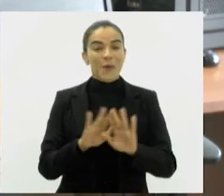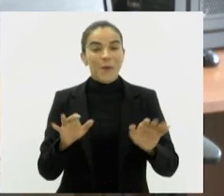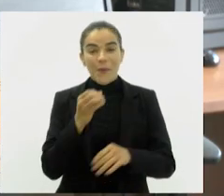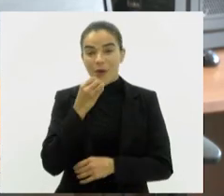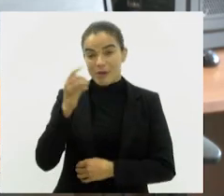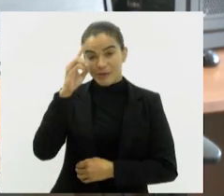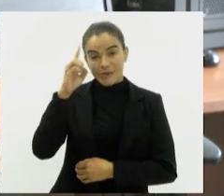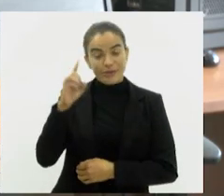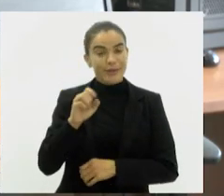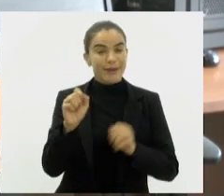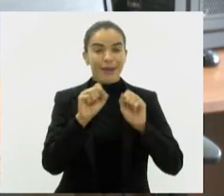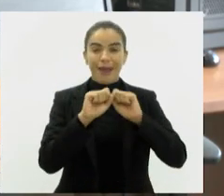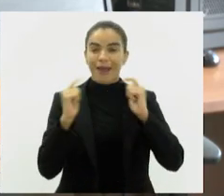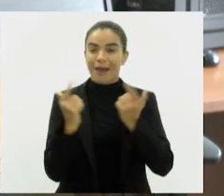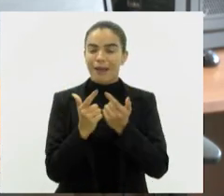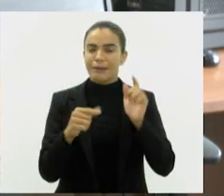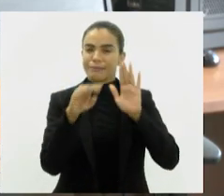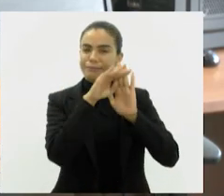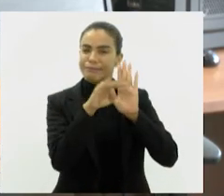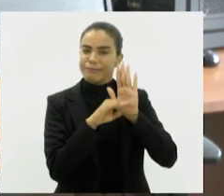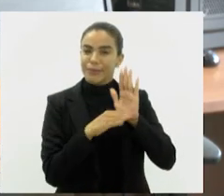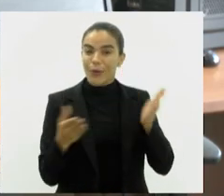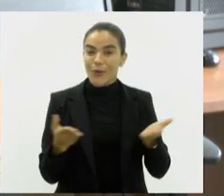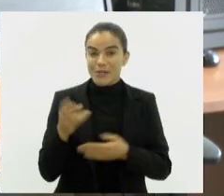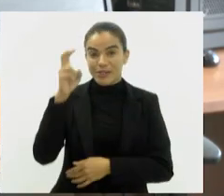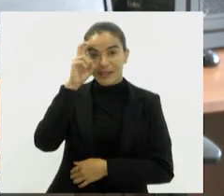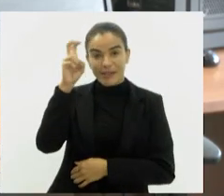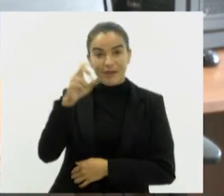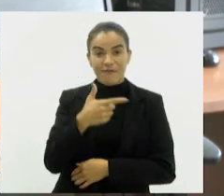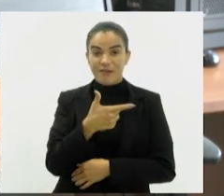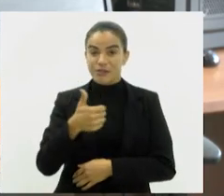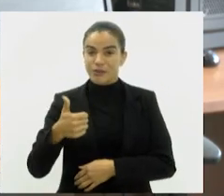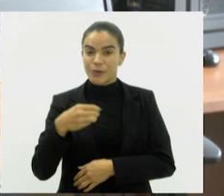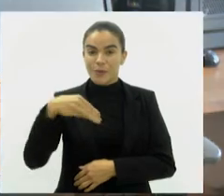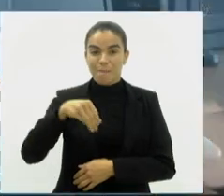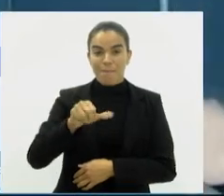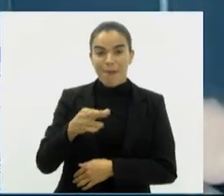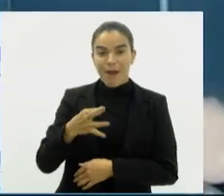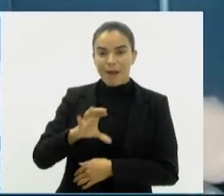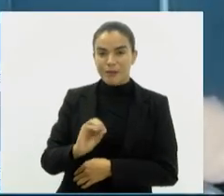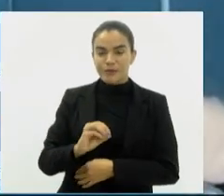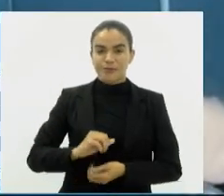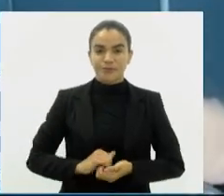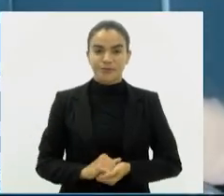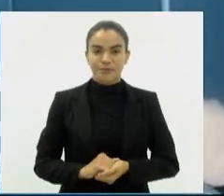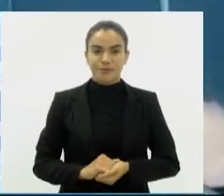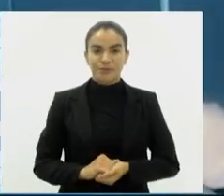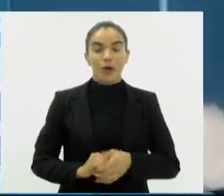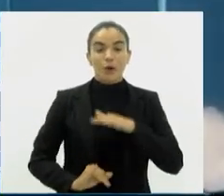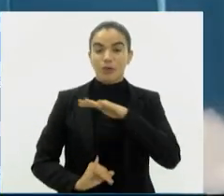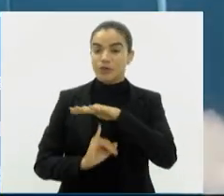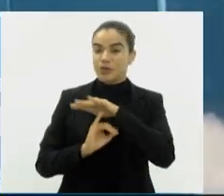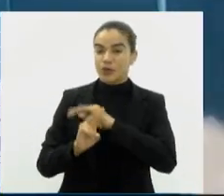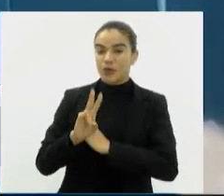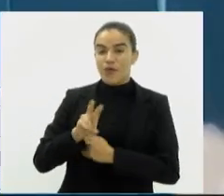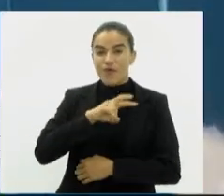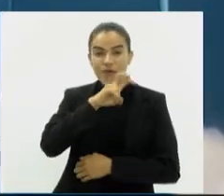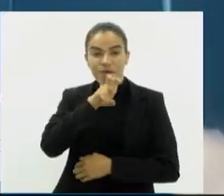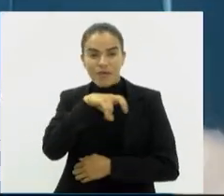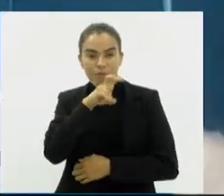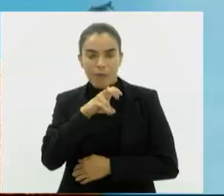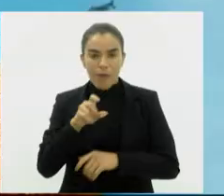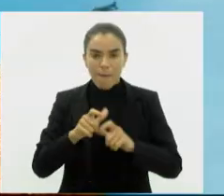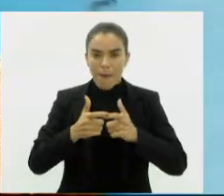O Bom Dia Alerje traz os seguintes destaques nesta quinta-feira, 21 de março. Instituto Vital Brasil alerta